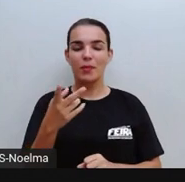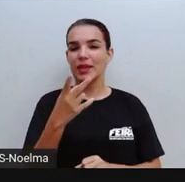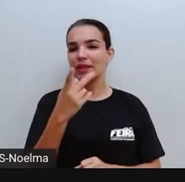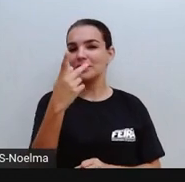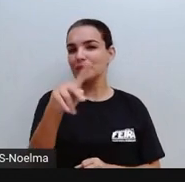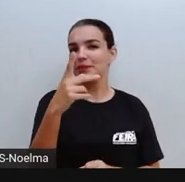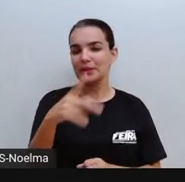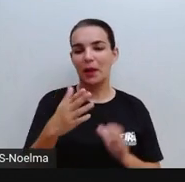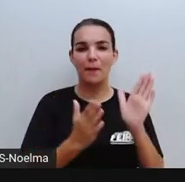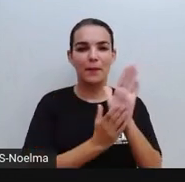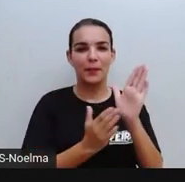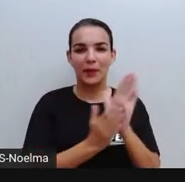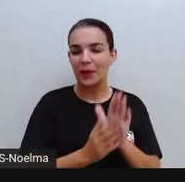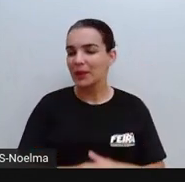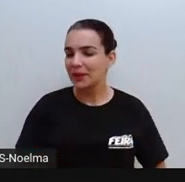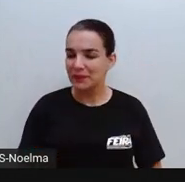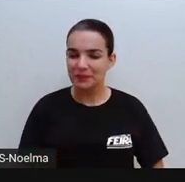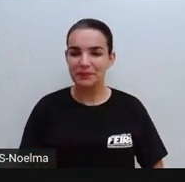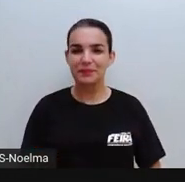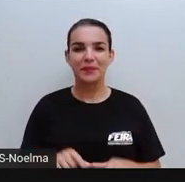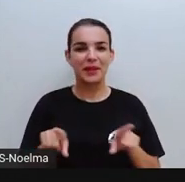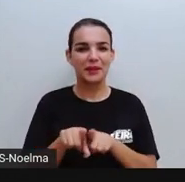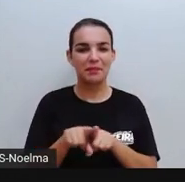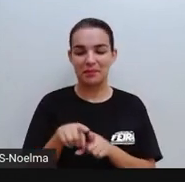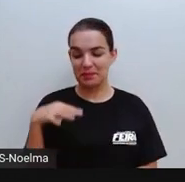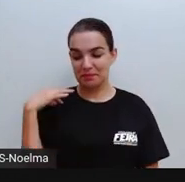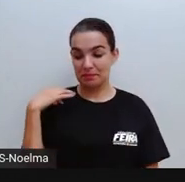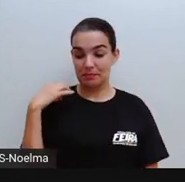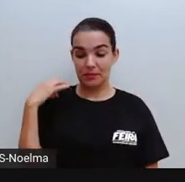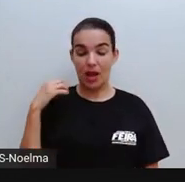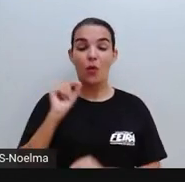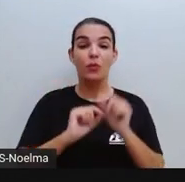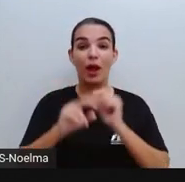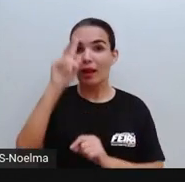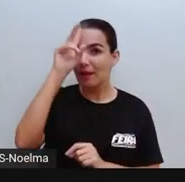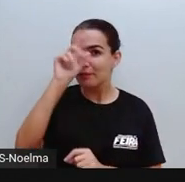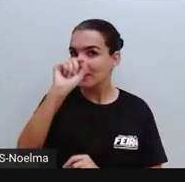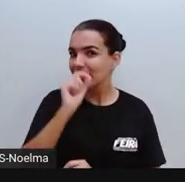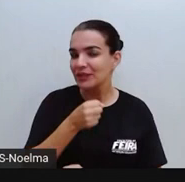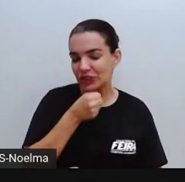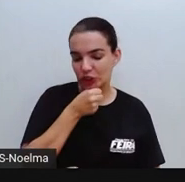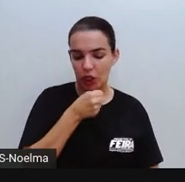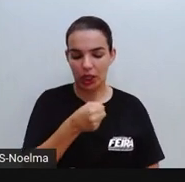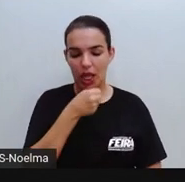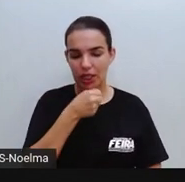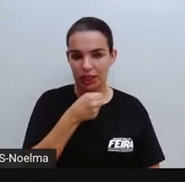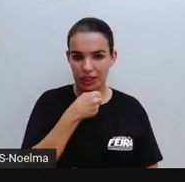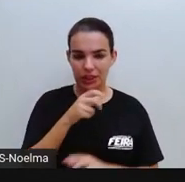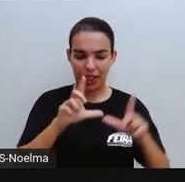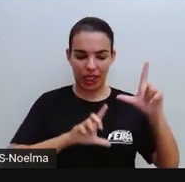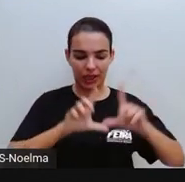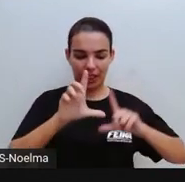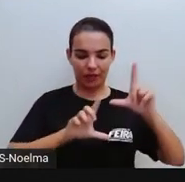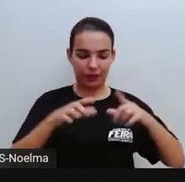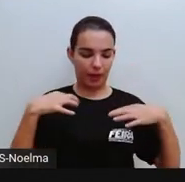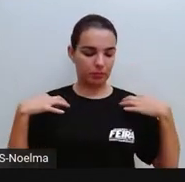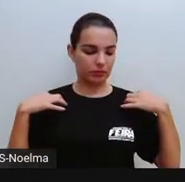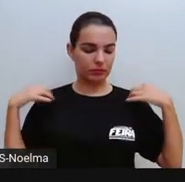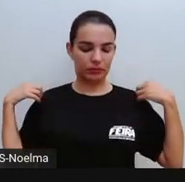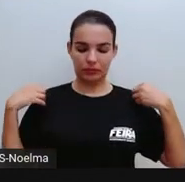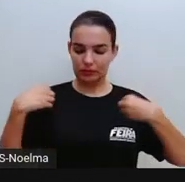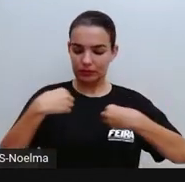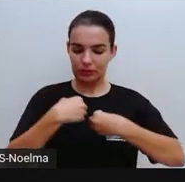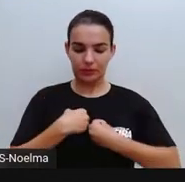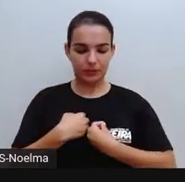tá bom ver a questão do figurino lembrar que o jornalista principalmente na TV ali ele